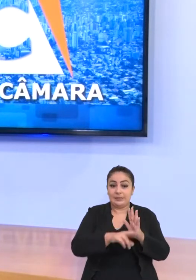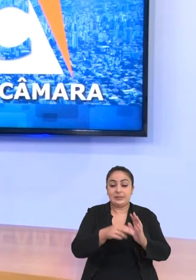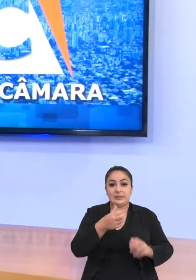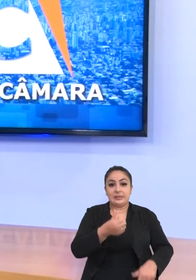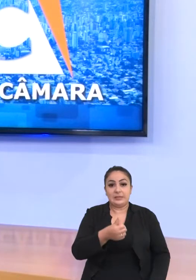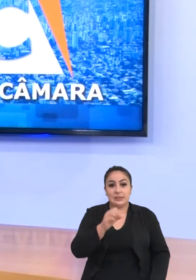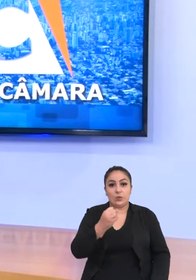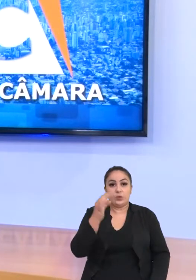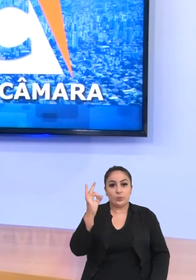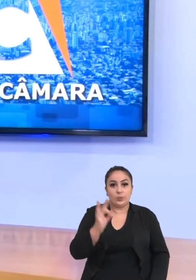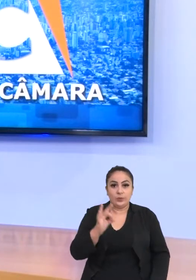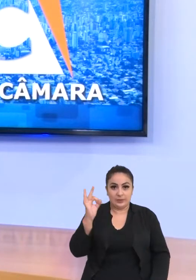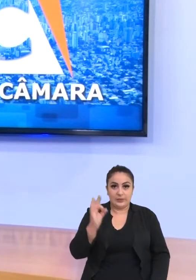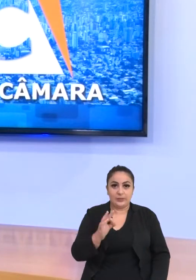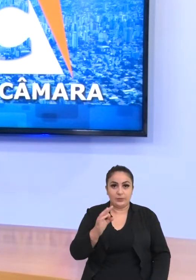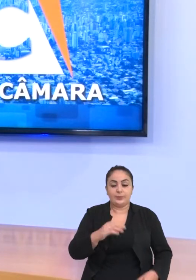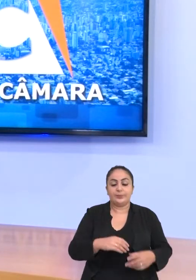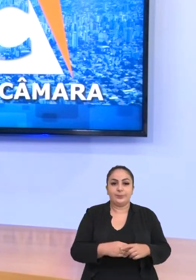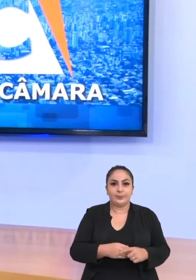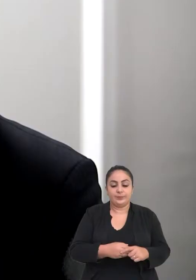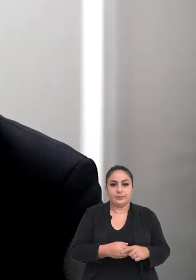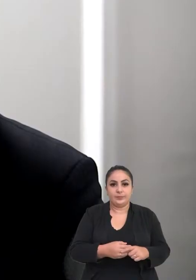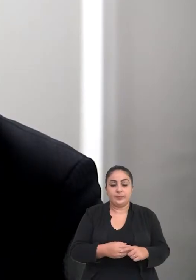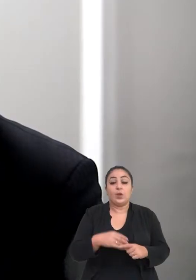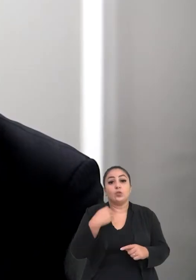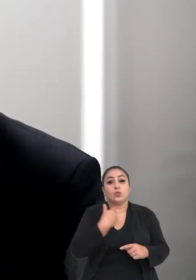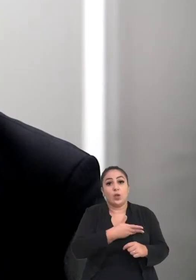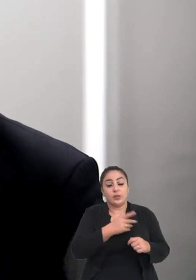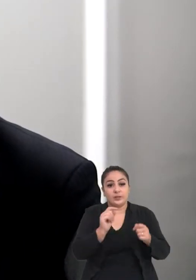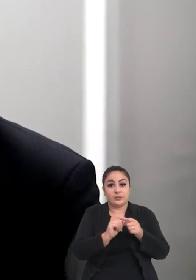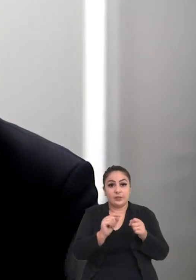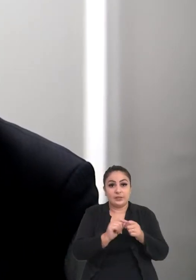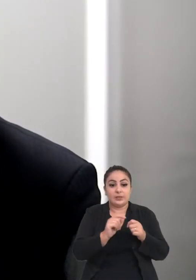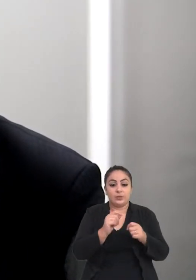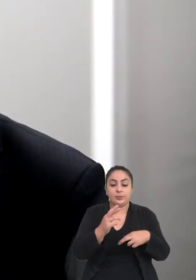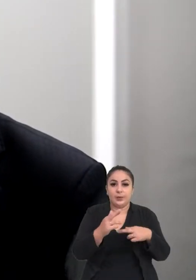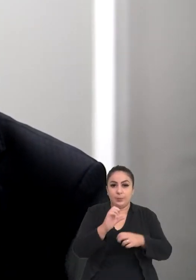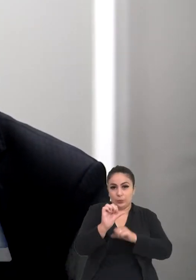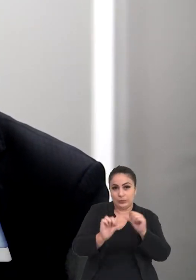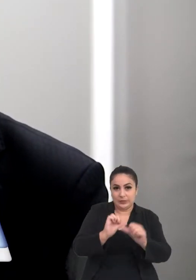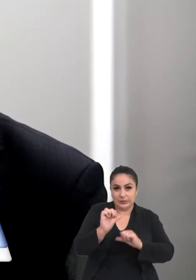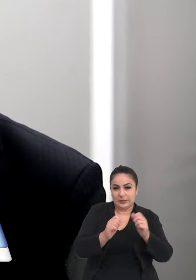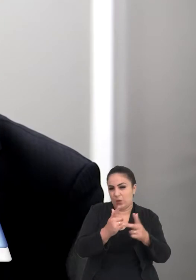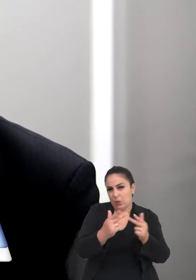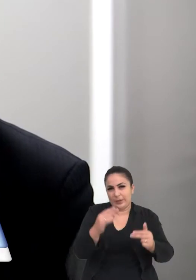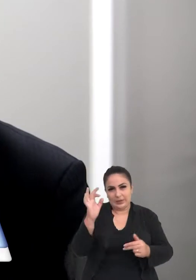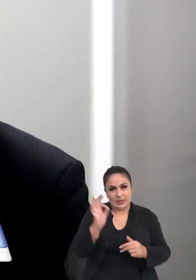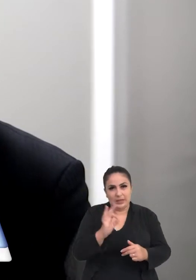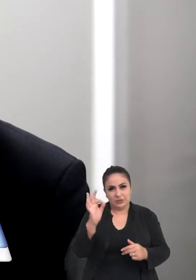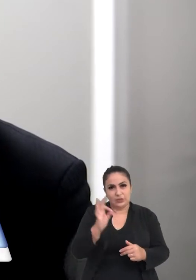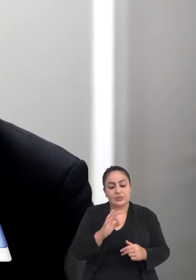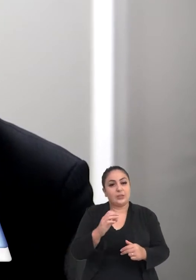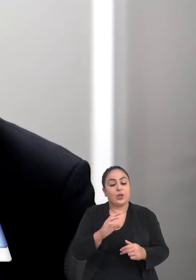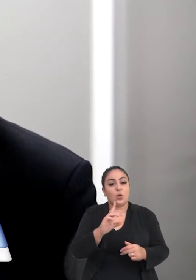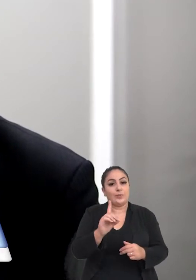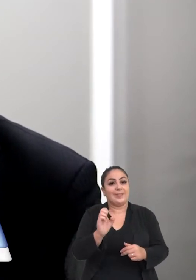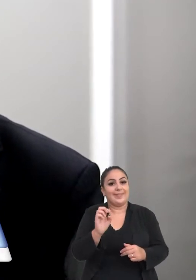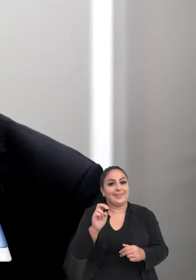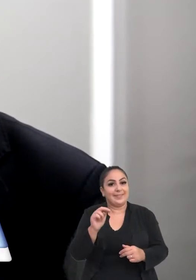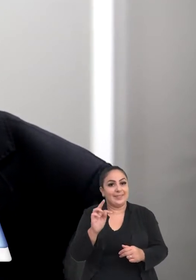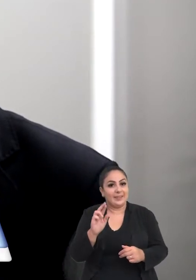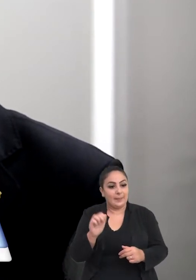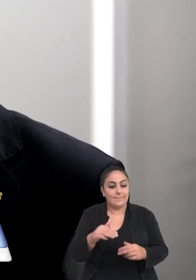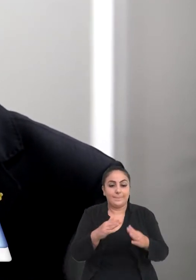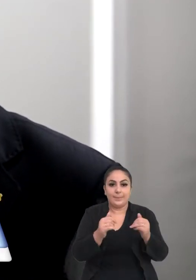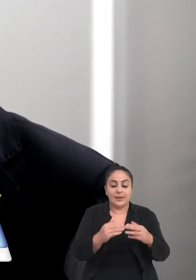representa 68% da frota. Nós estamos fazendo uma reformulação em algumas taxas que o Detran